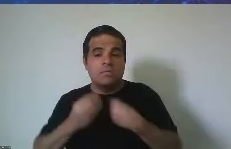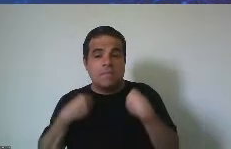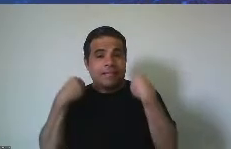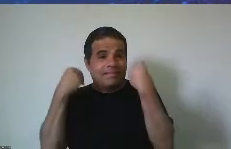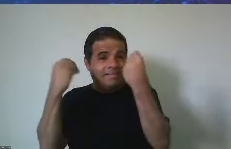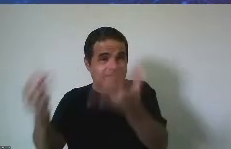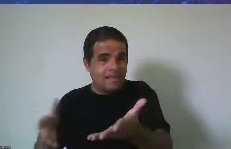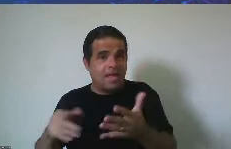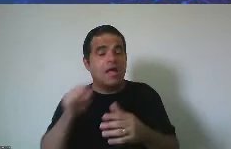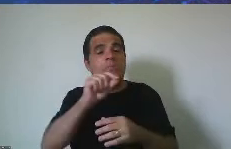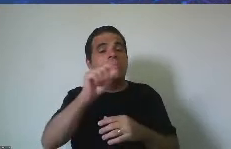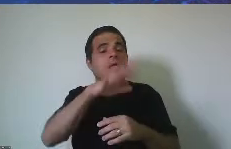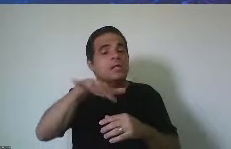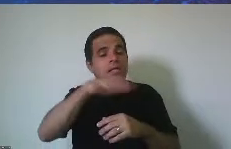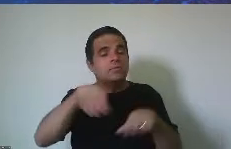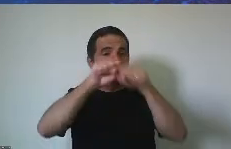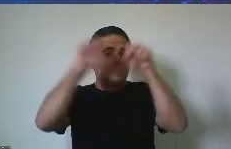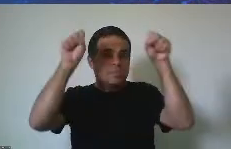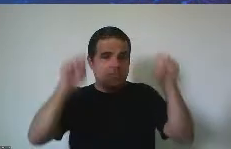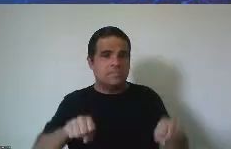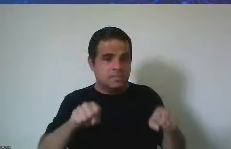do sistema